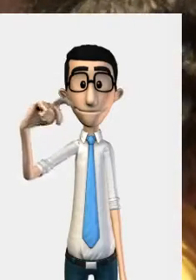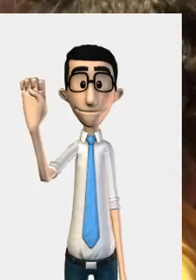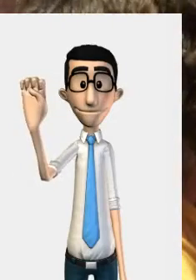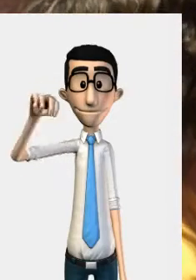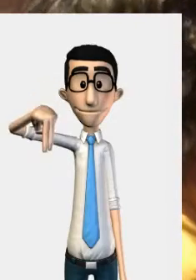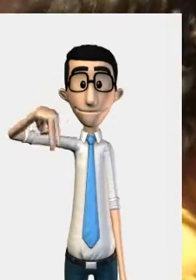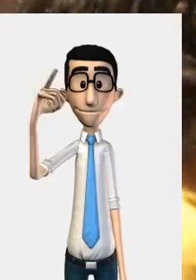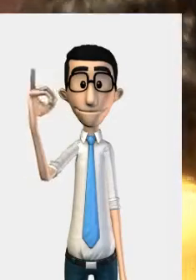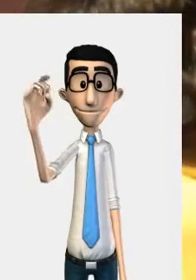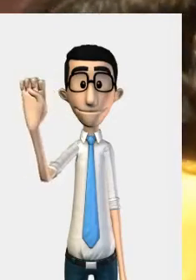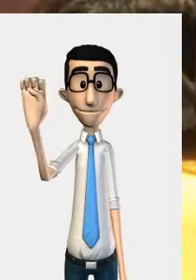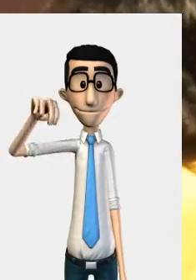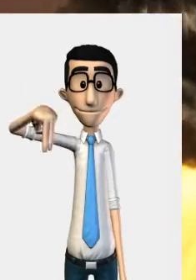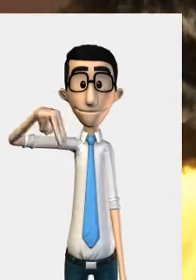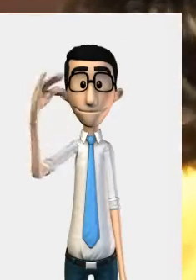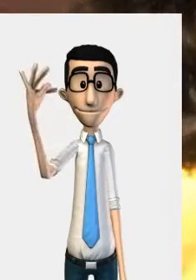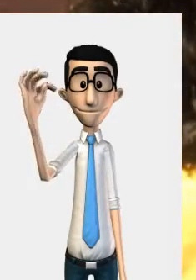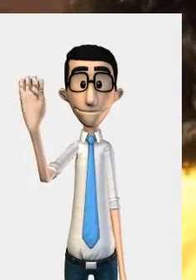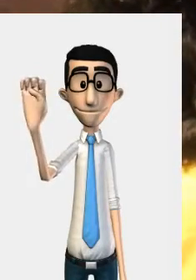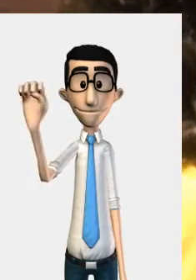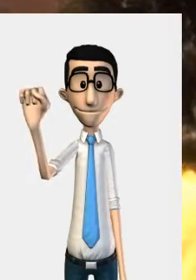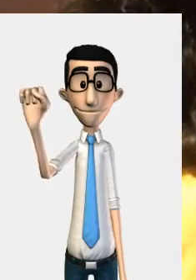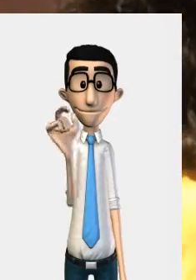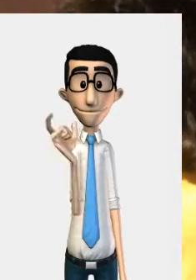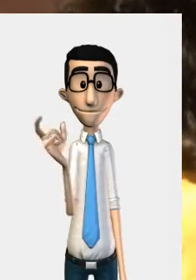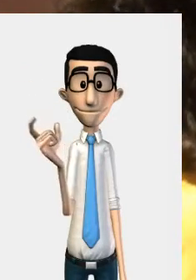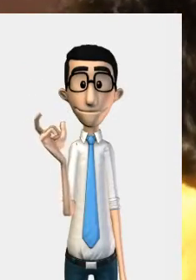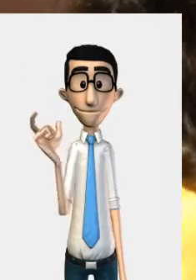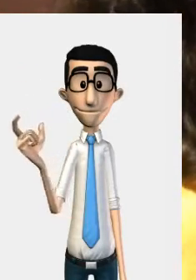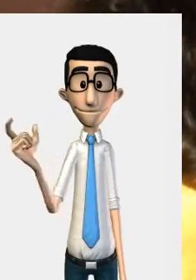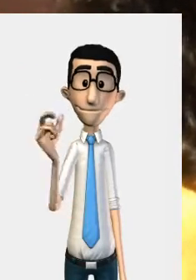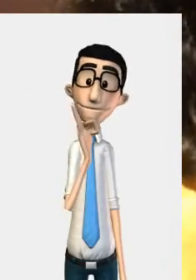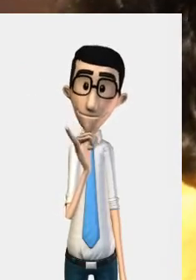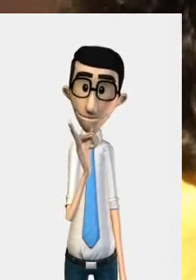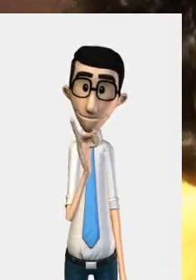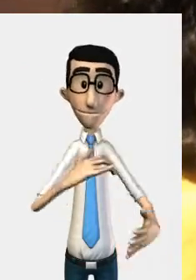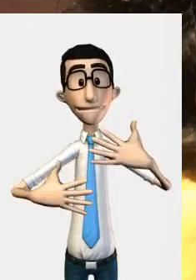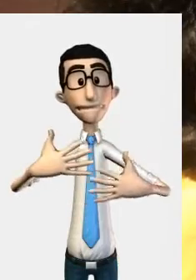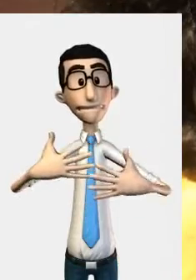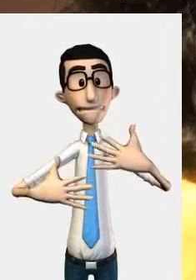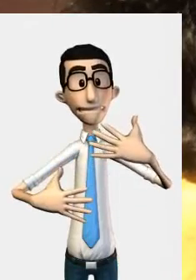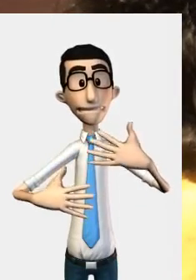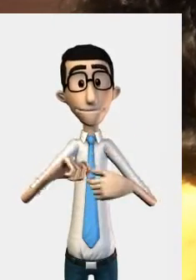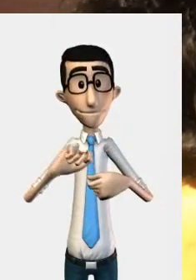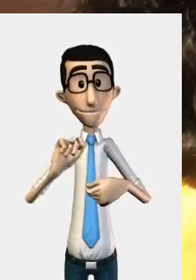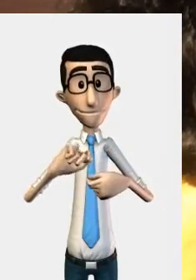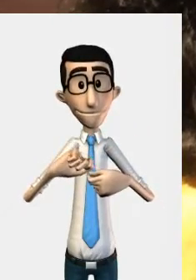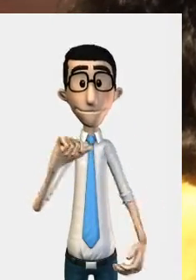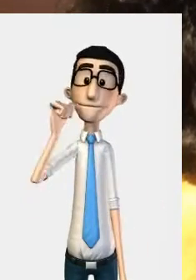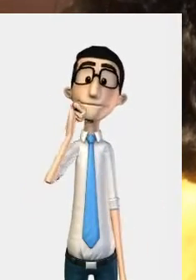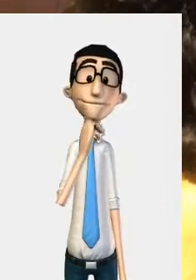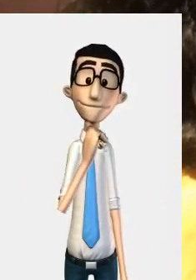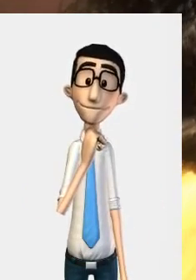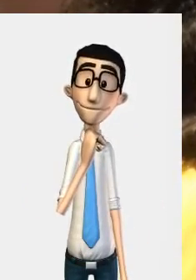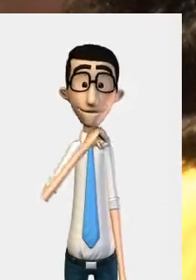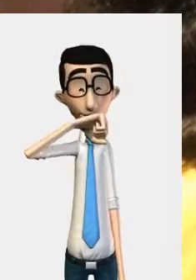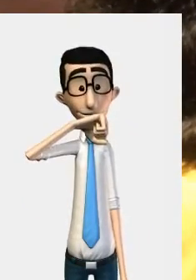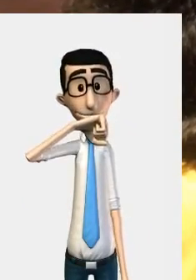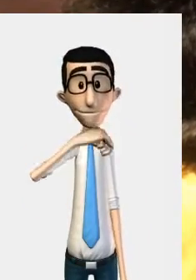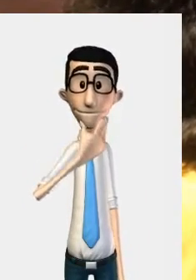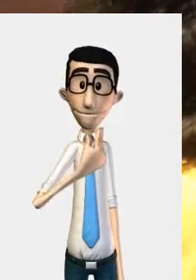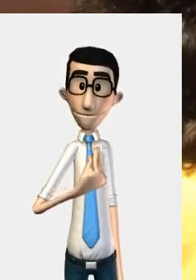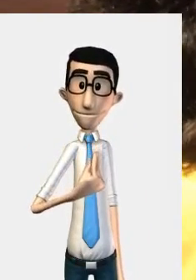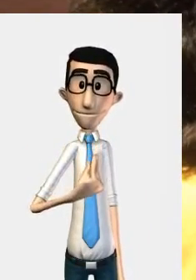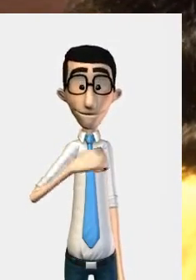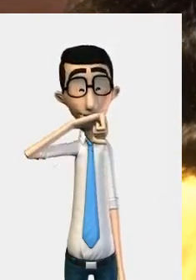tratamento que meu filho. Possível, né? Justamente. Então, assim, ou você tem alguém que te treina, que estuda, e essa pessoa te treina baseado na